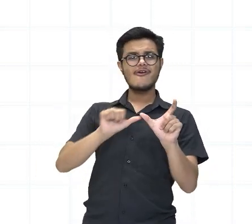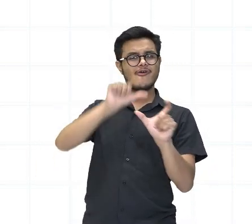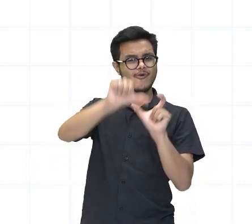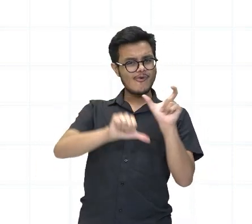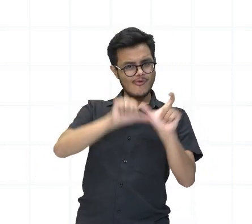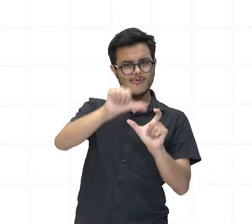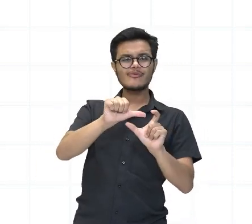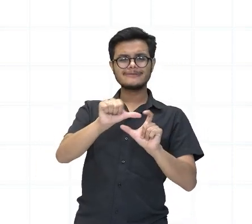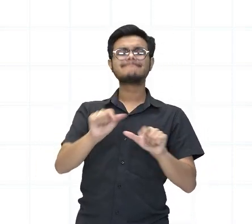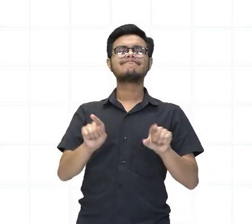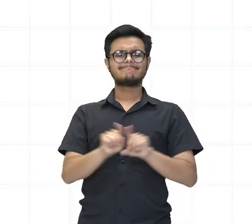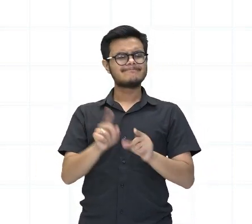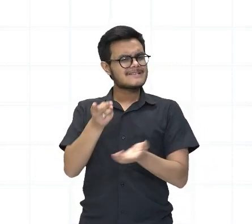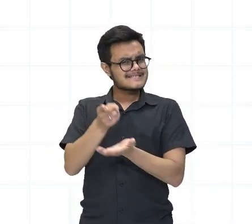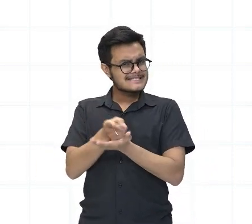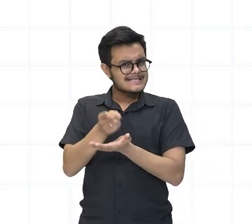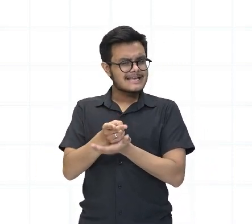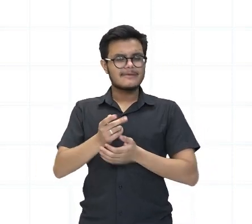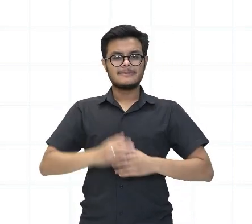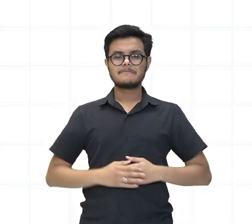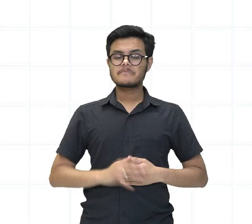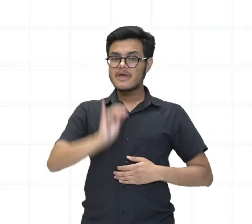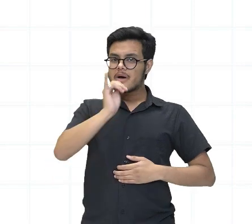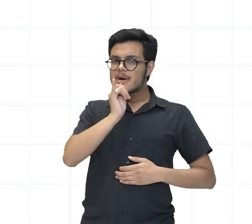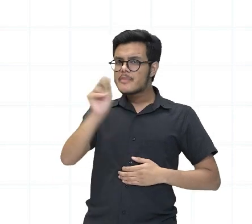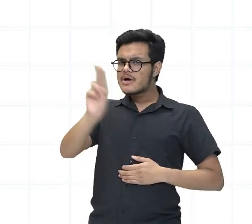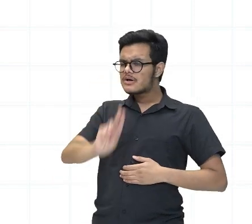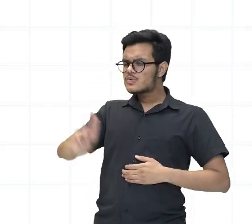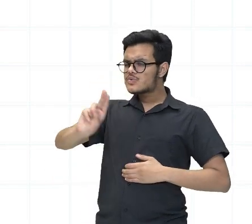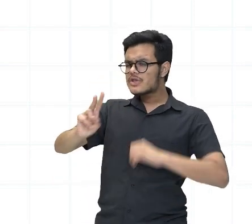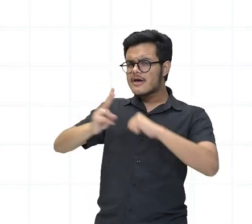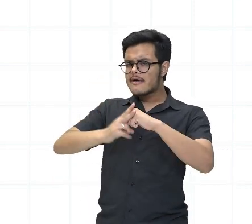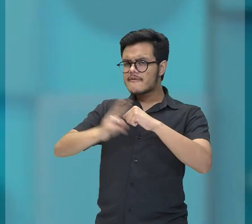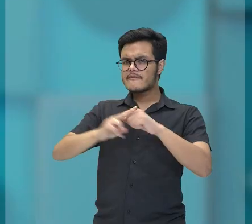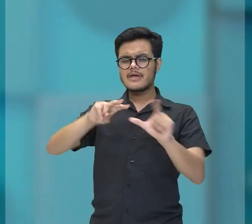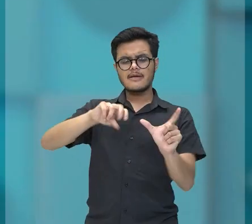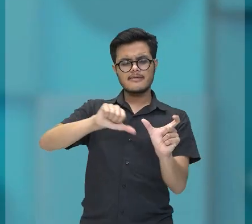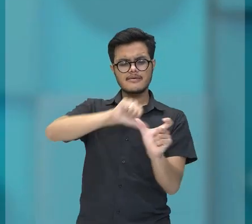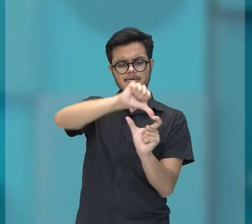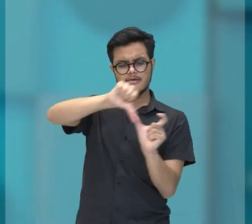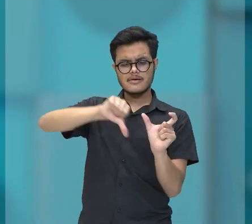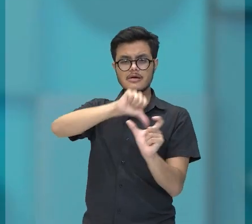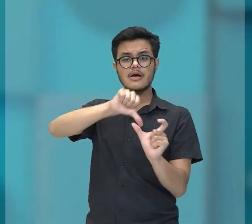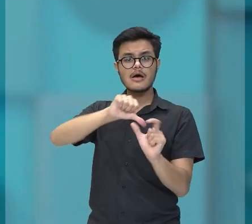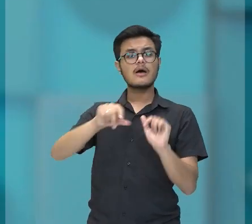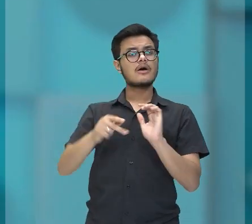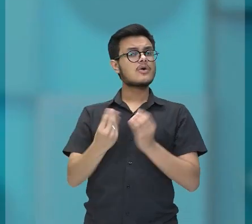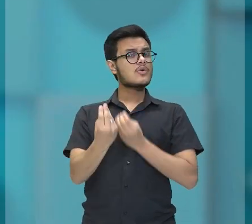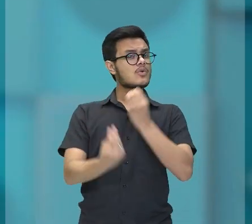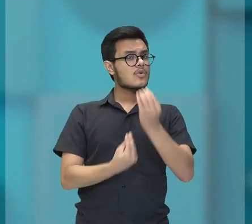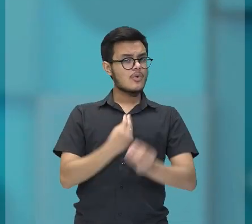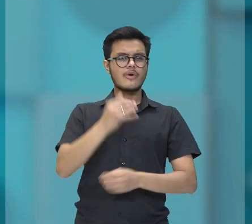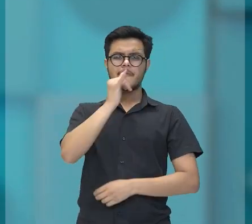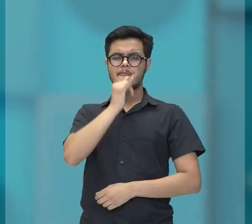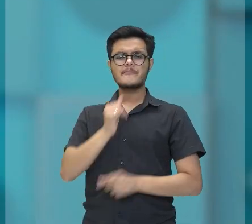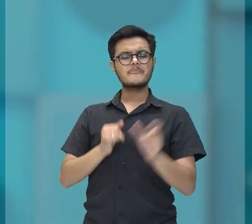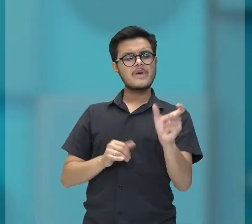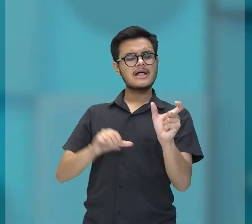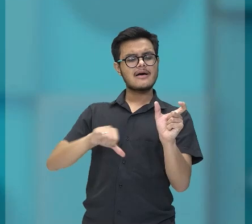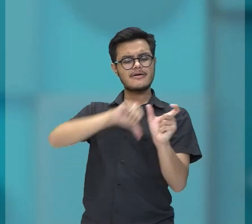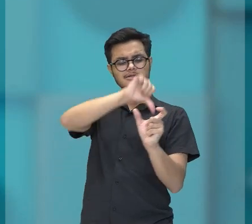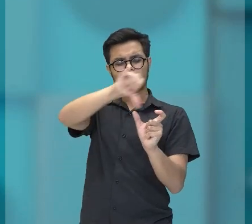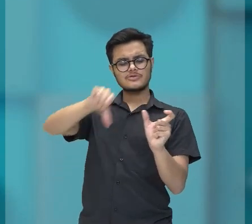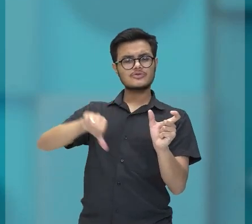Porque cada vez que eu conjugo um verbo, que eu modifico a forma como o verbo termina, naquele processo